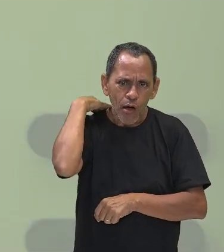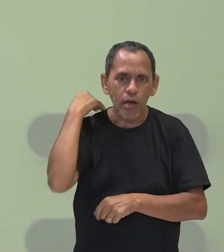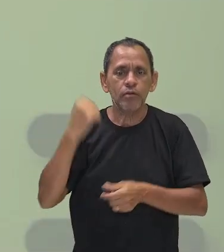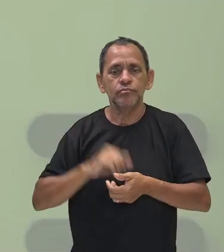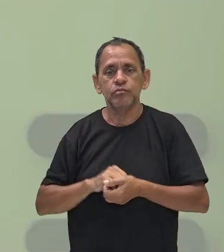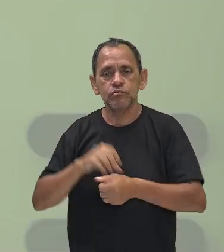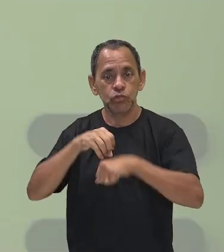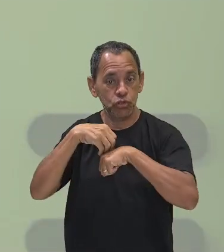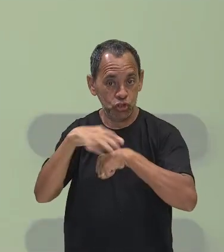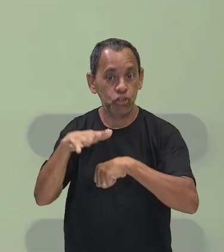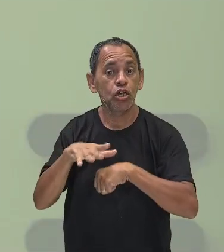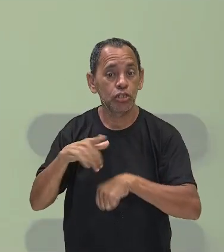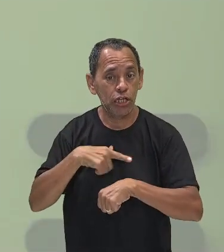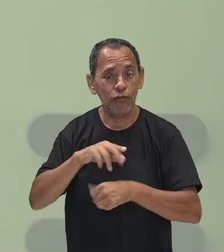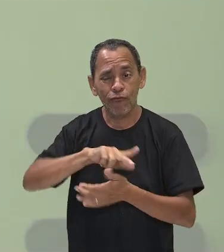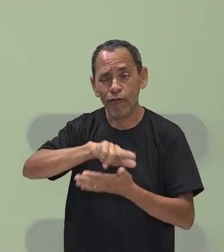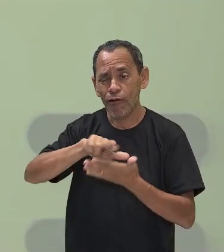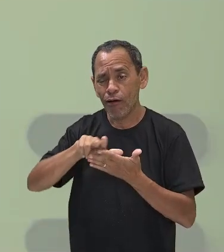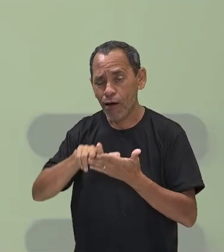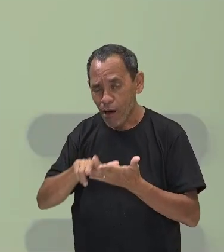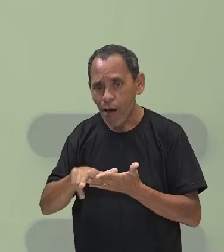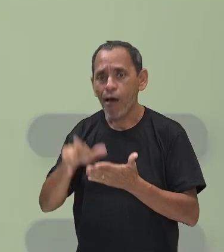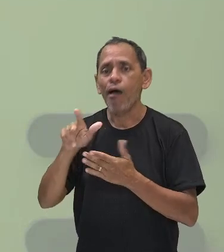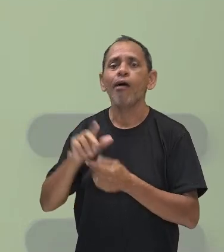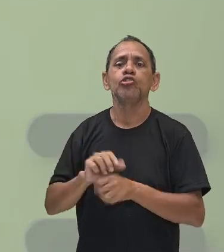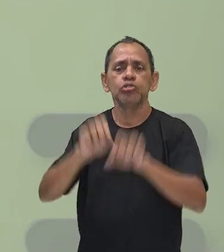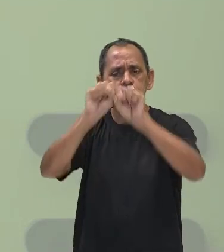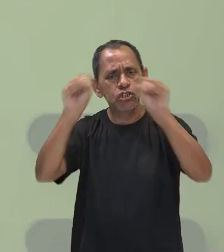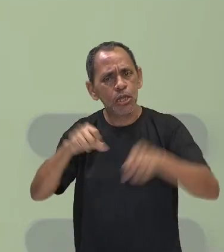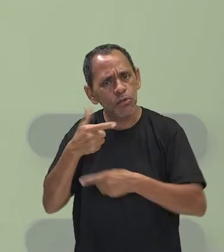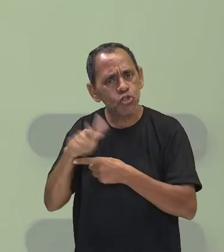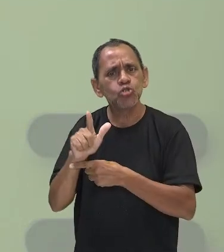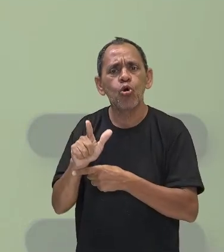mais sistemas ligados ao sistema excretor,